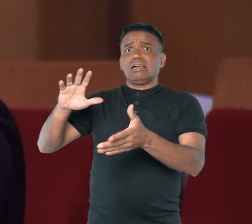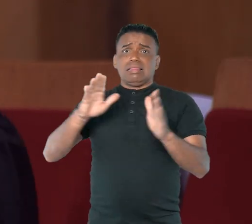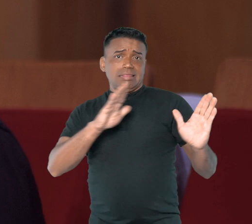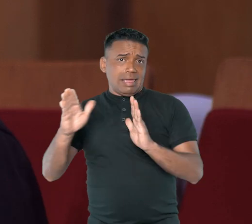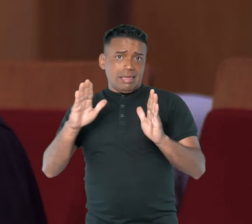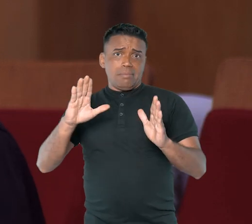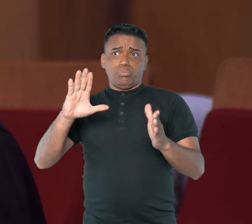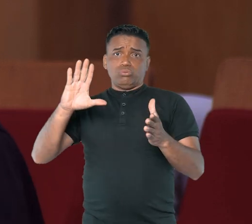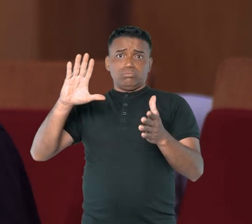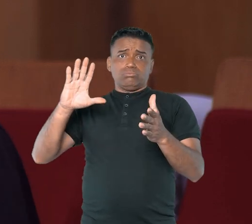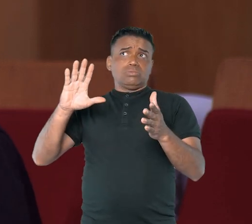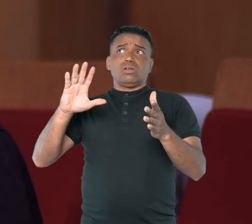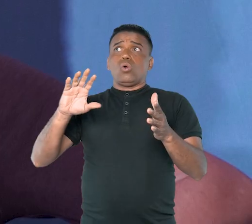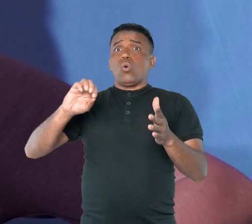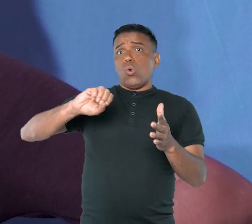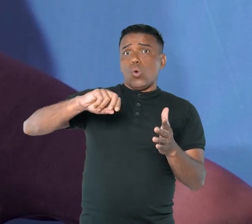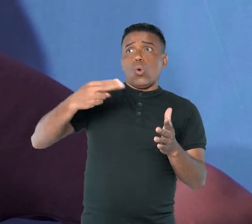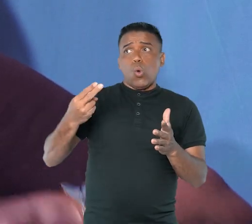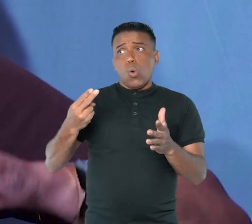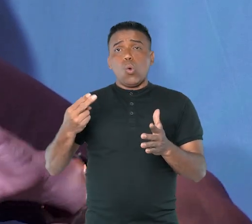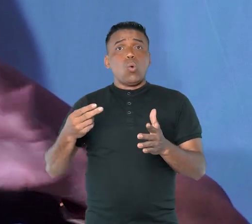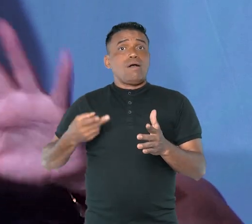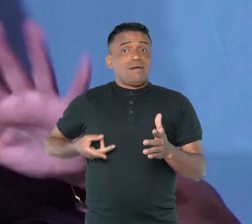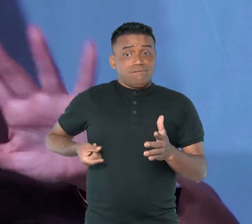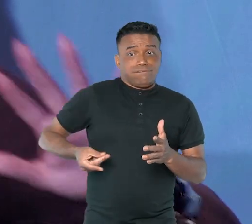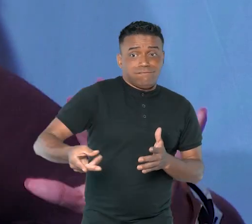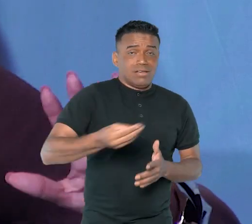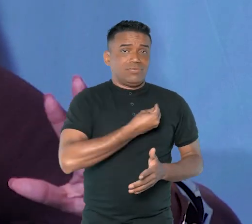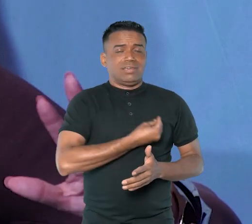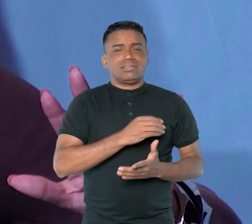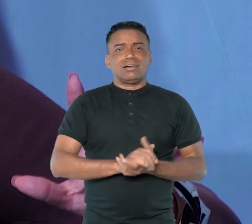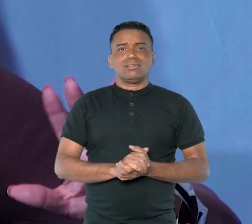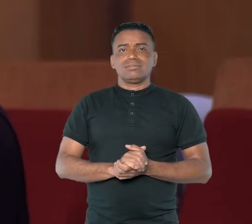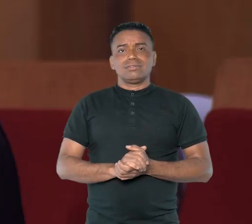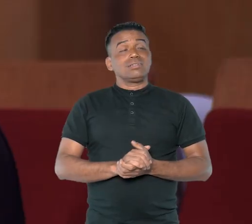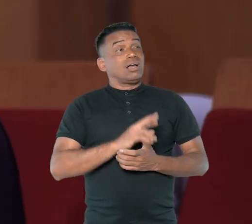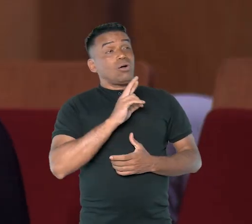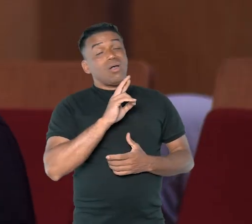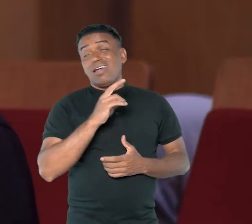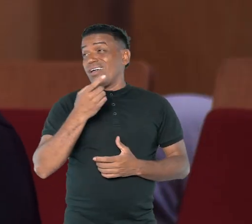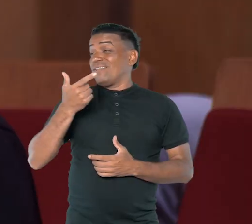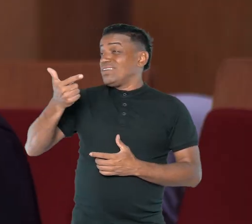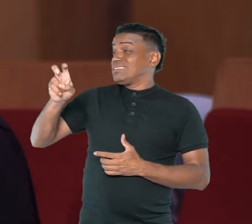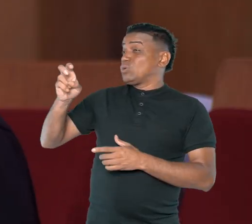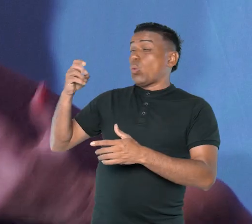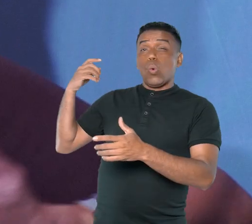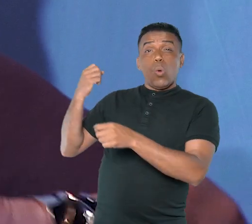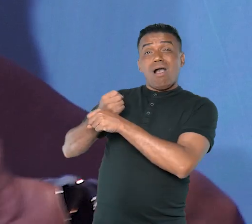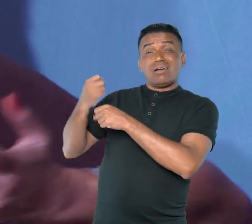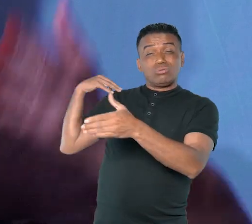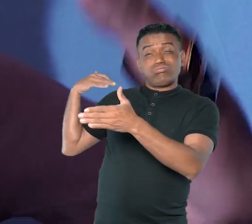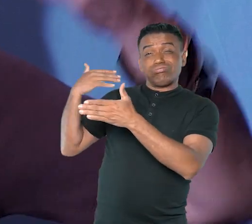foram da vida inteira? Dos últimos 25 anos. Os 25 mas anos. Eu só